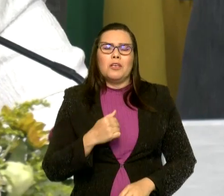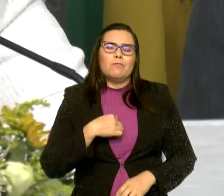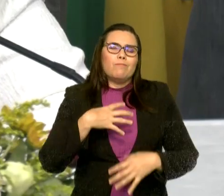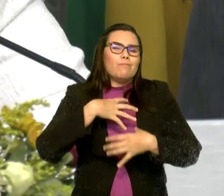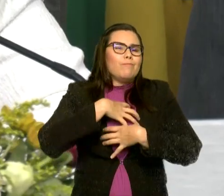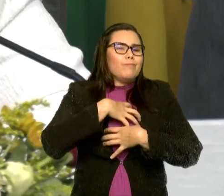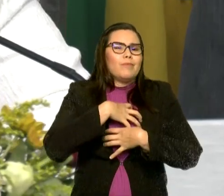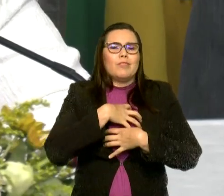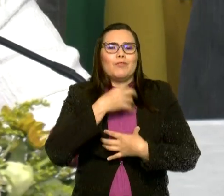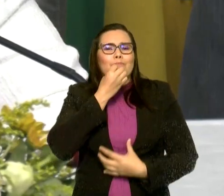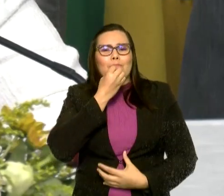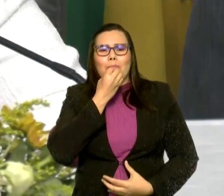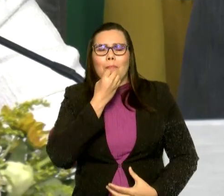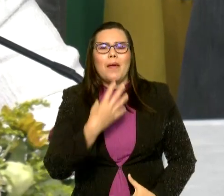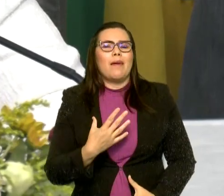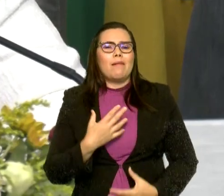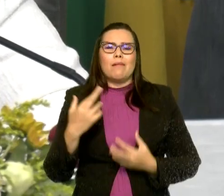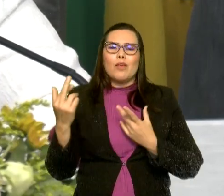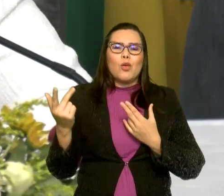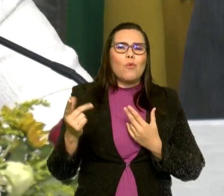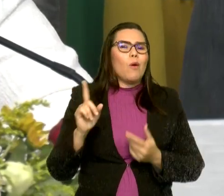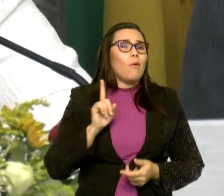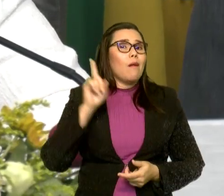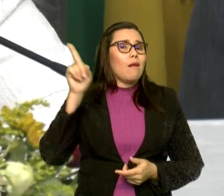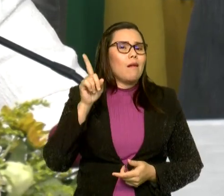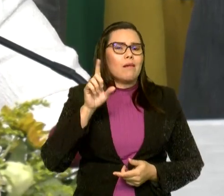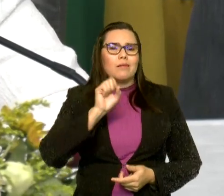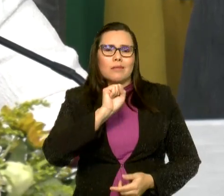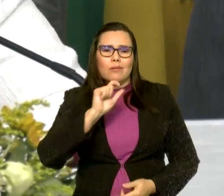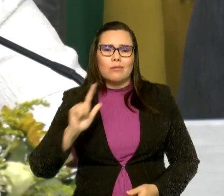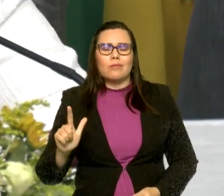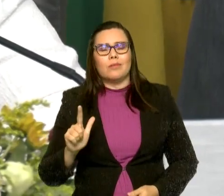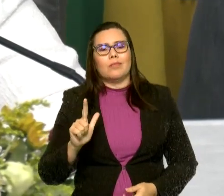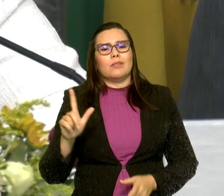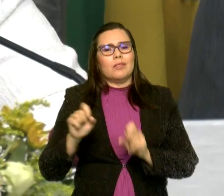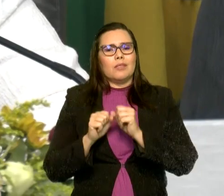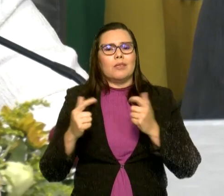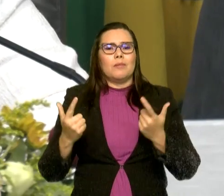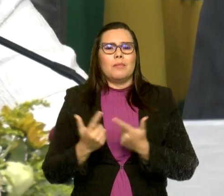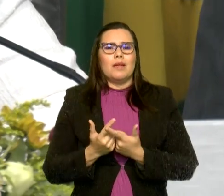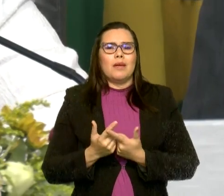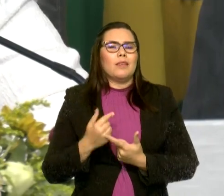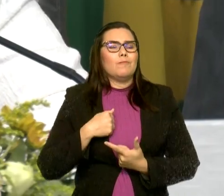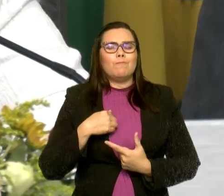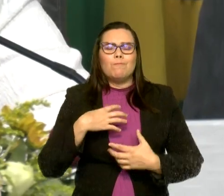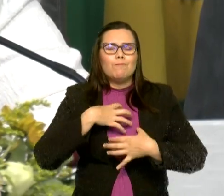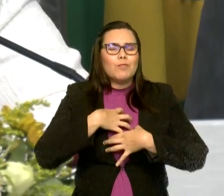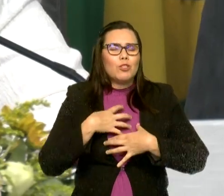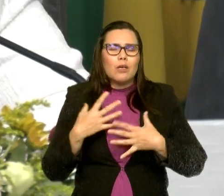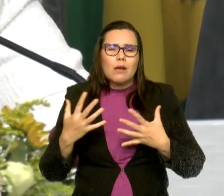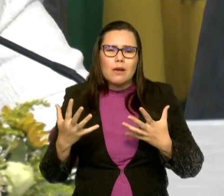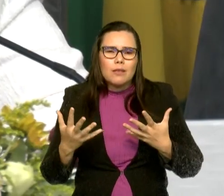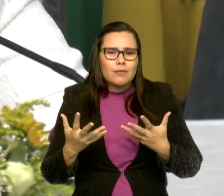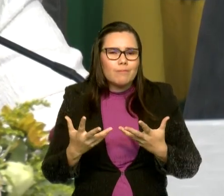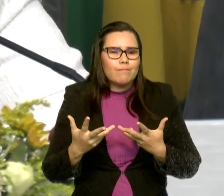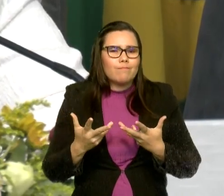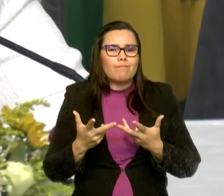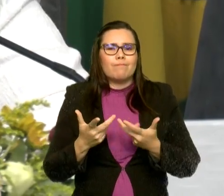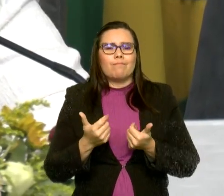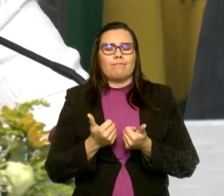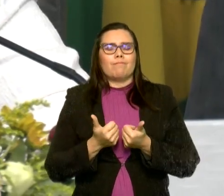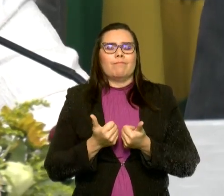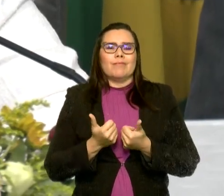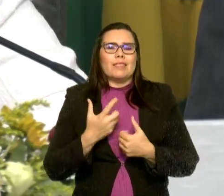Beckmann. Aqui é como a gente está se sentindo aqui acolhido. Não existe dificuldade